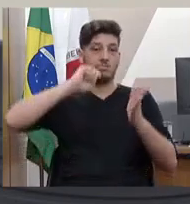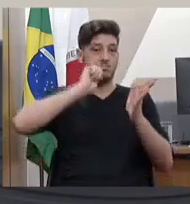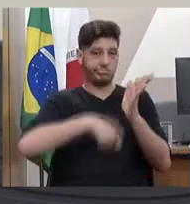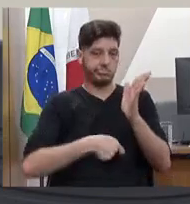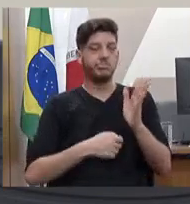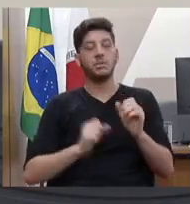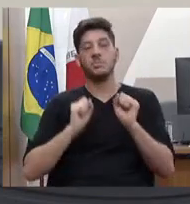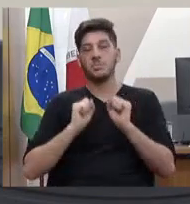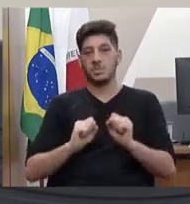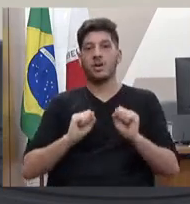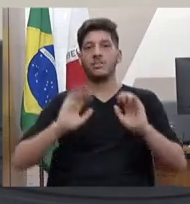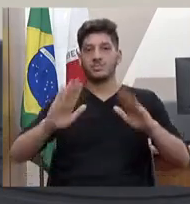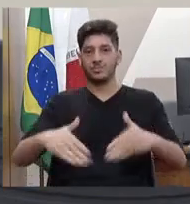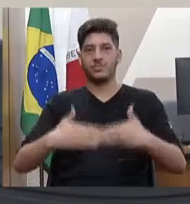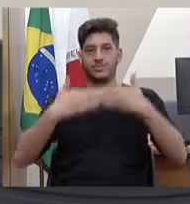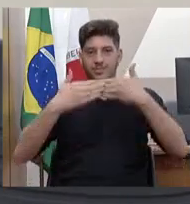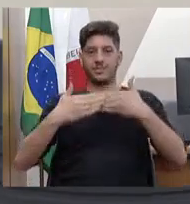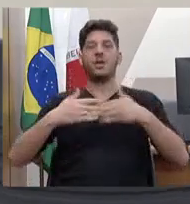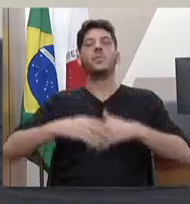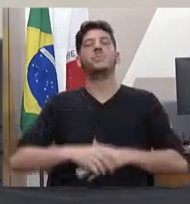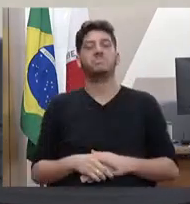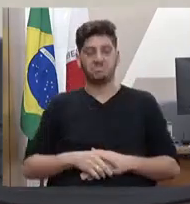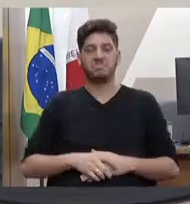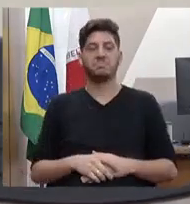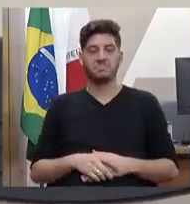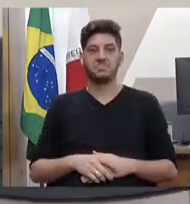e encerra os trabalhos